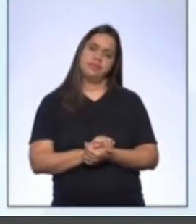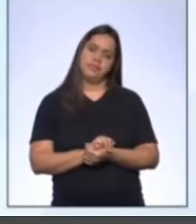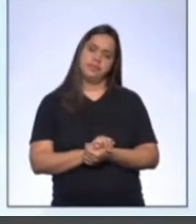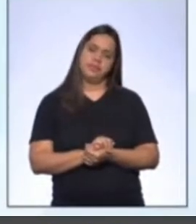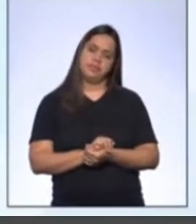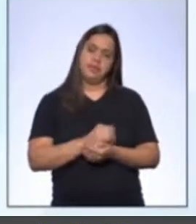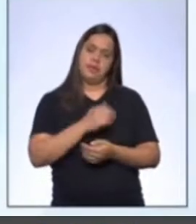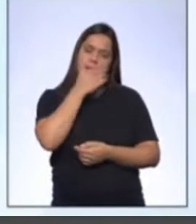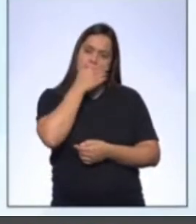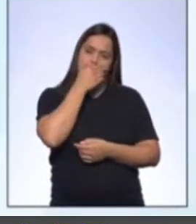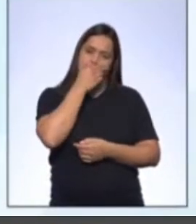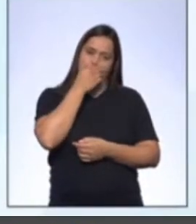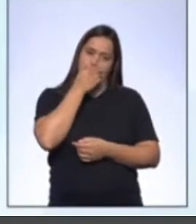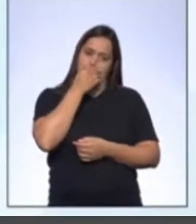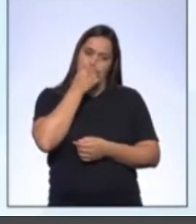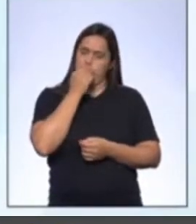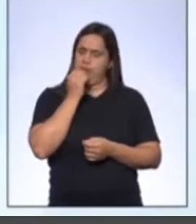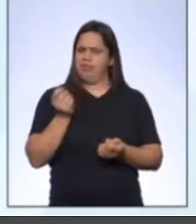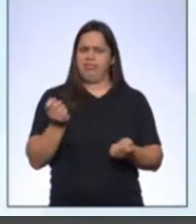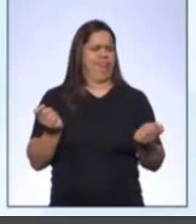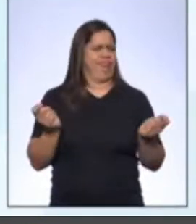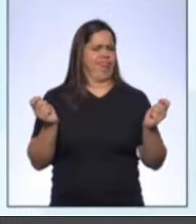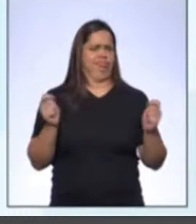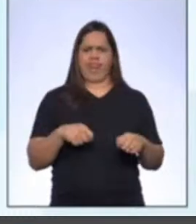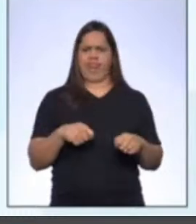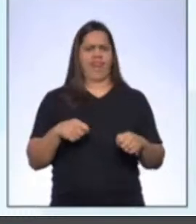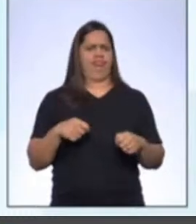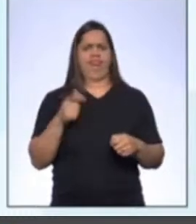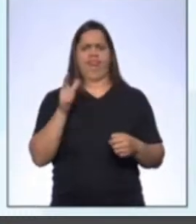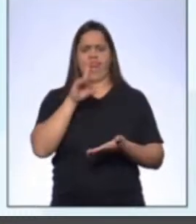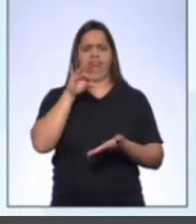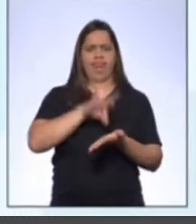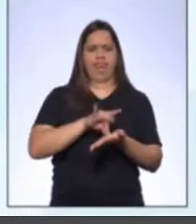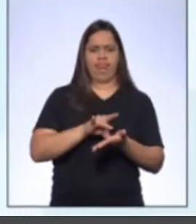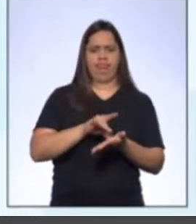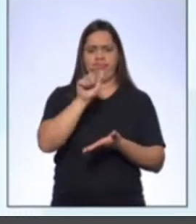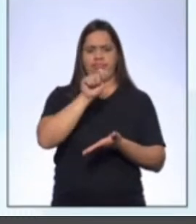A incapacidade de ser verdadeiro, do Carlos Drummond de Andrade.